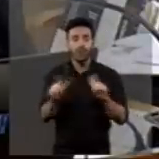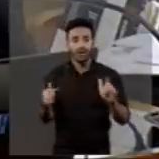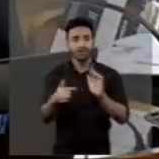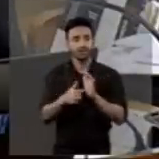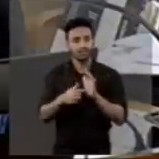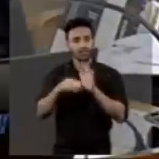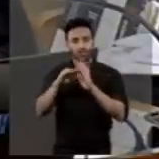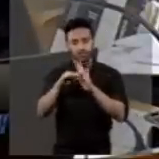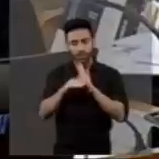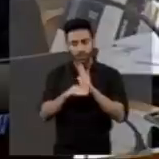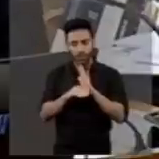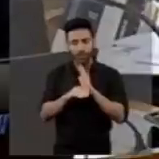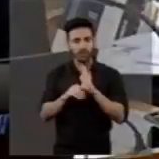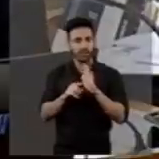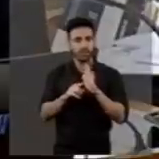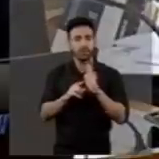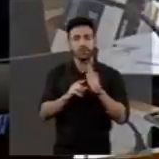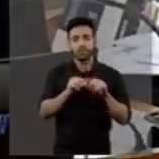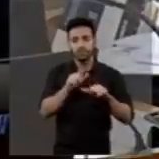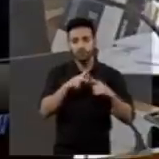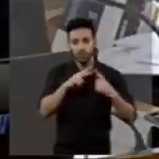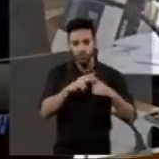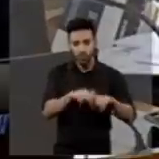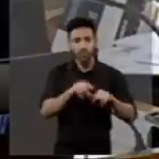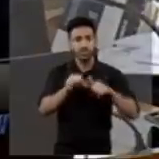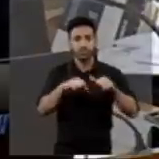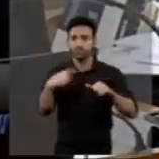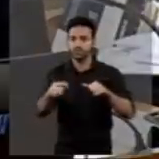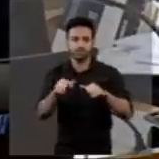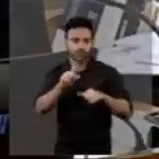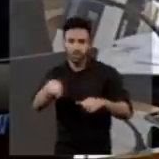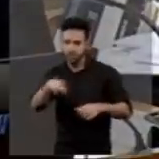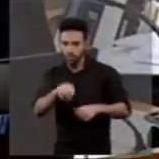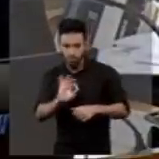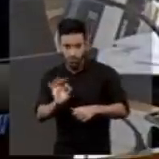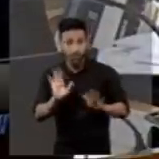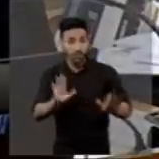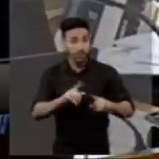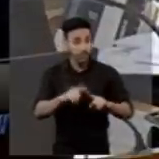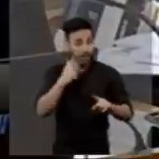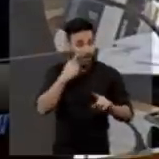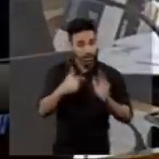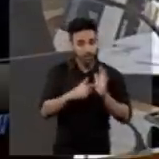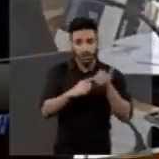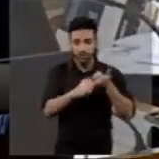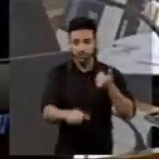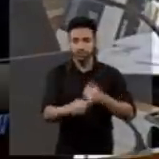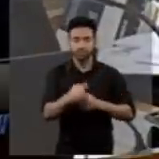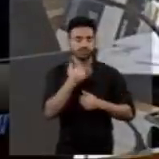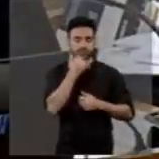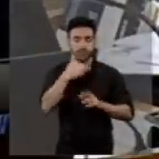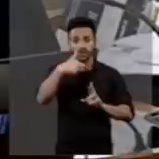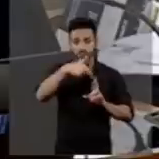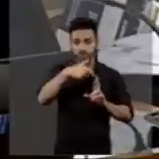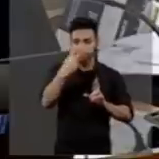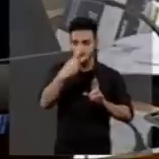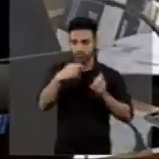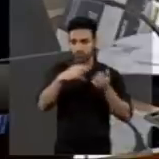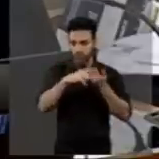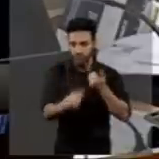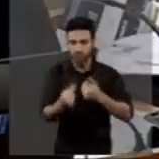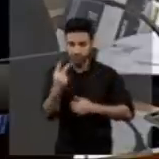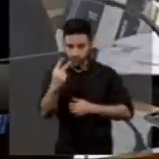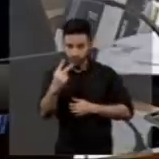ser impugnados mesmo antes, mas o artigo 2º, o inciso 2º do artigo